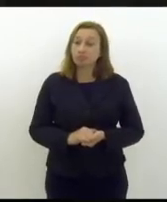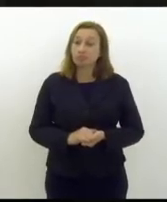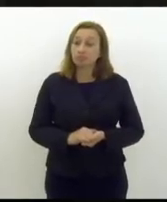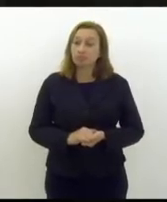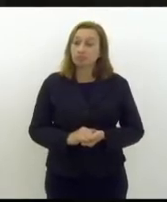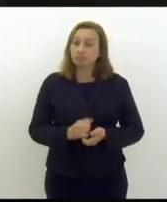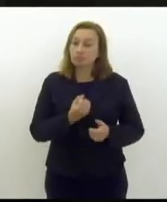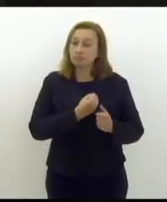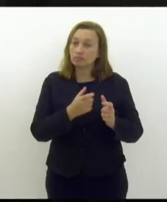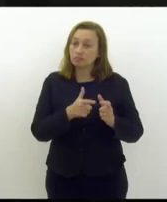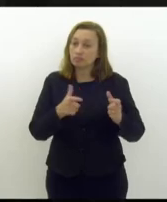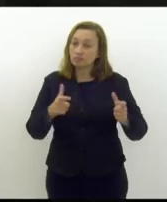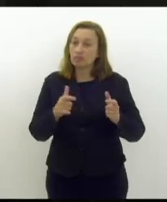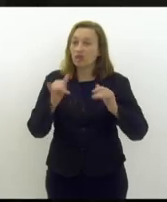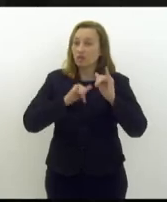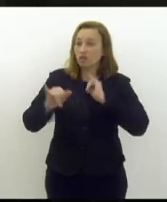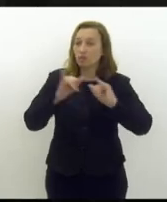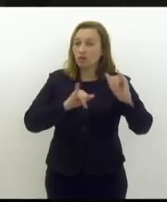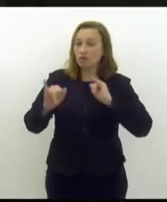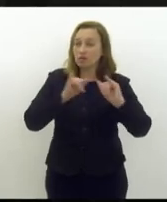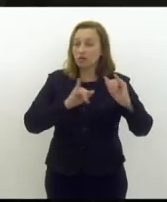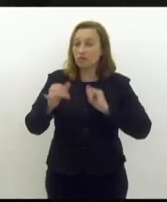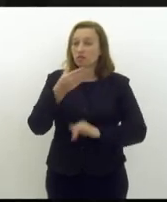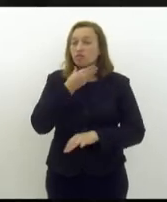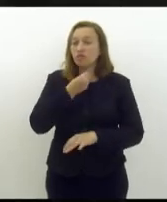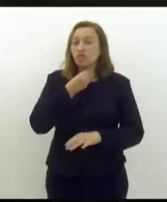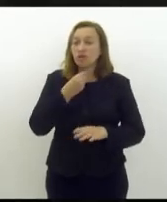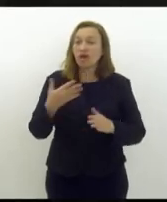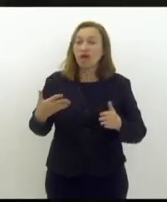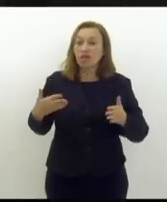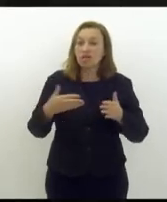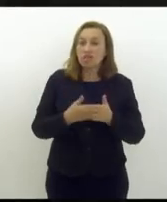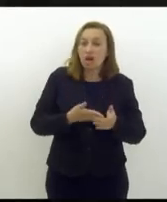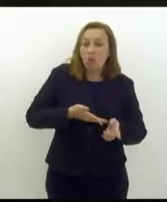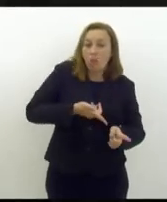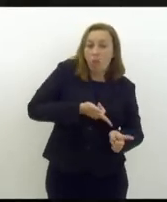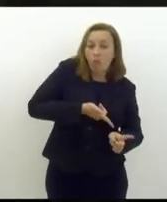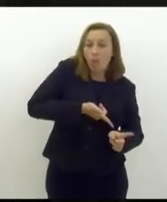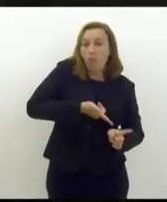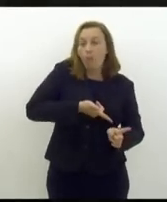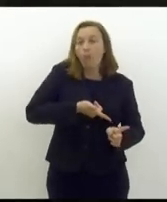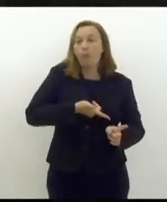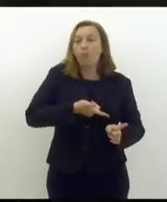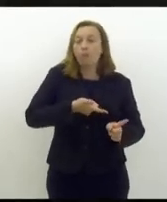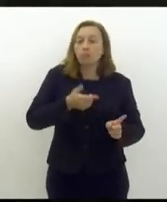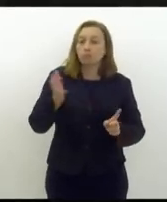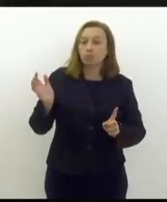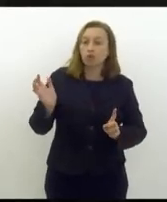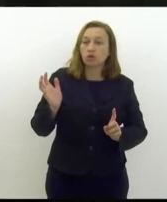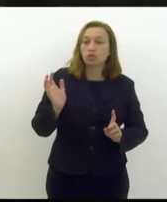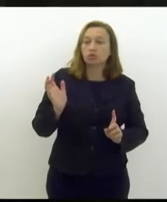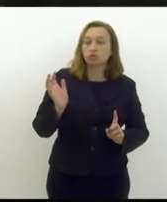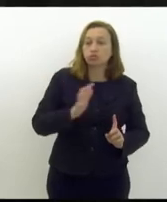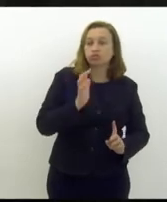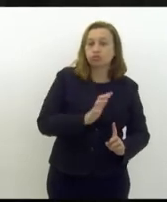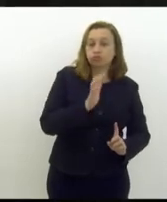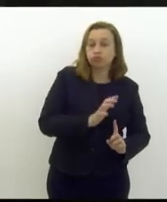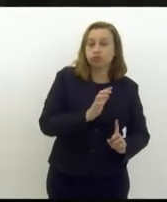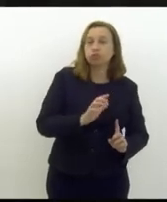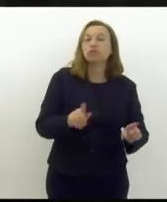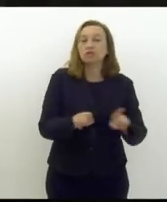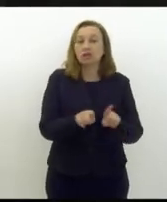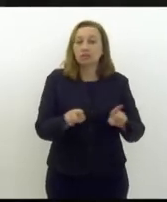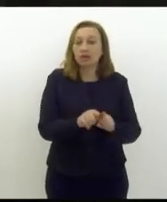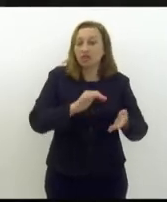vai da fake News até a tentativa de intimidação até a tentativa de cassação dos seus mandatos como a gente